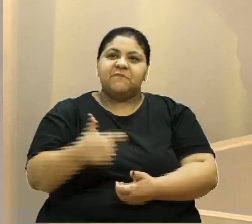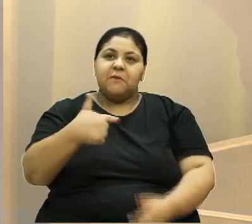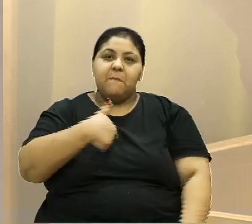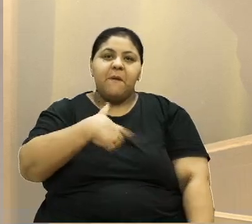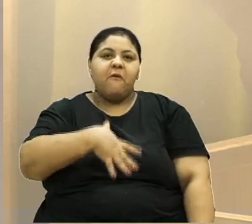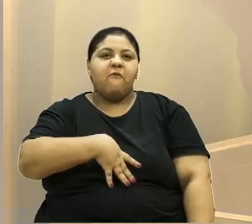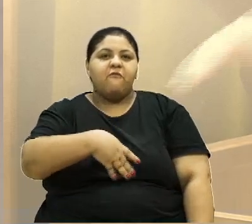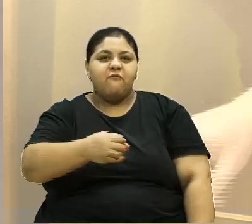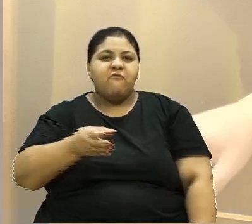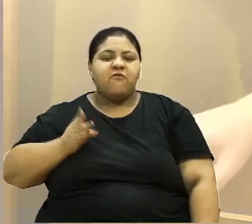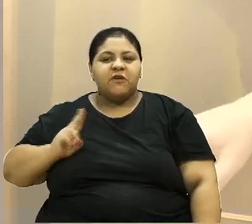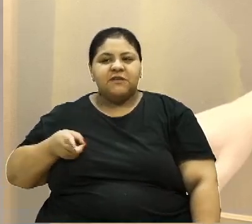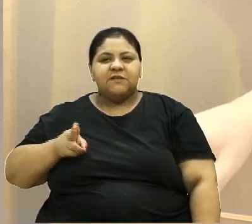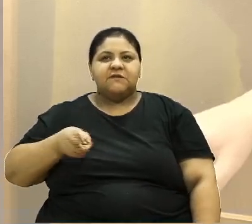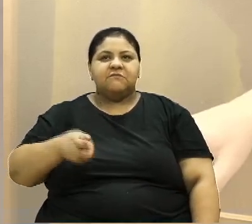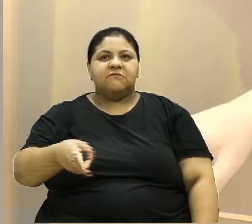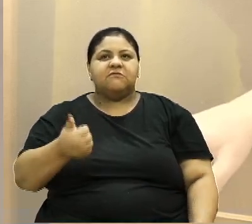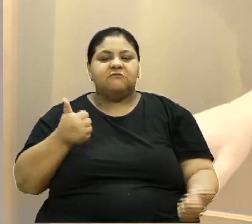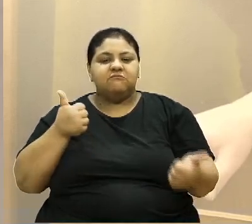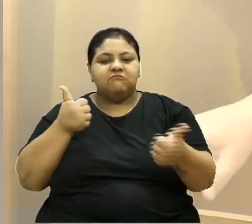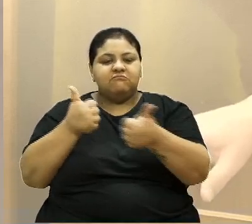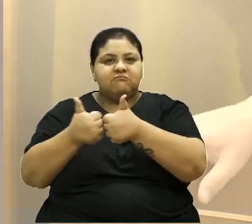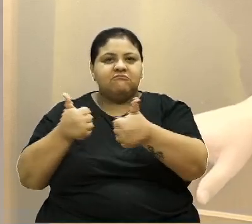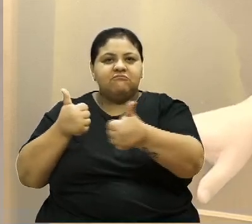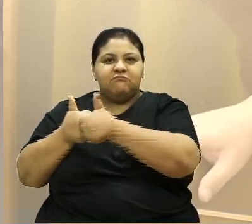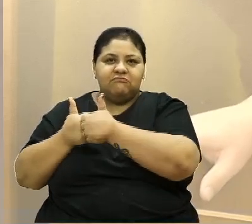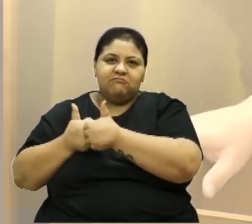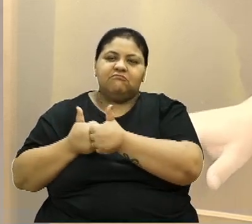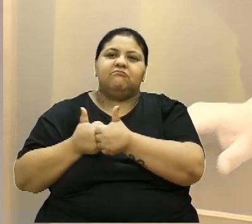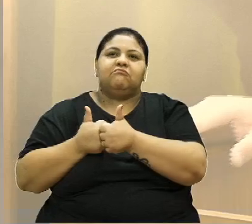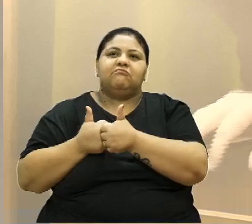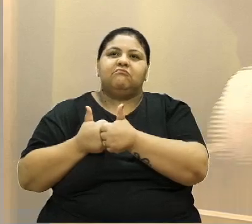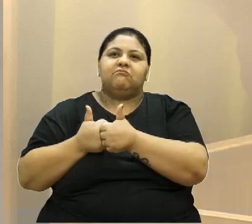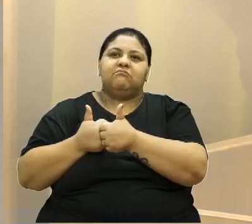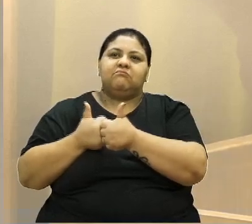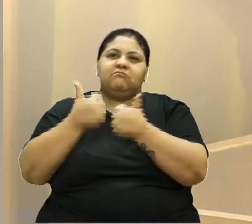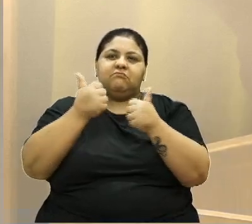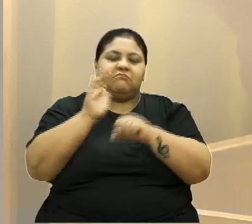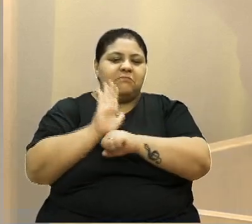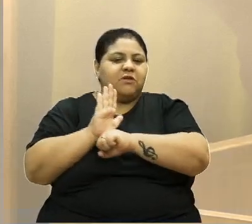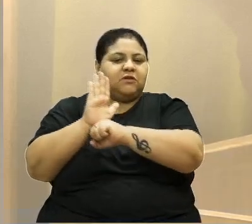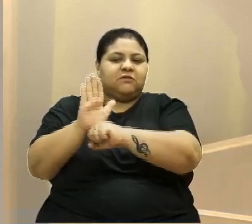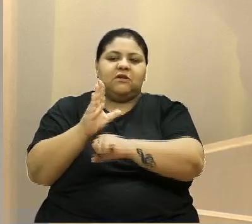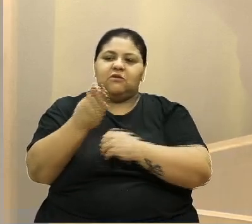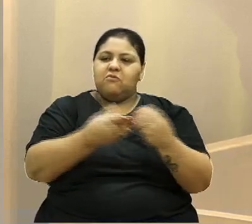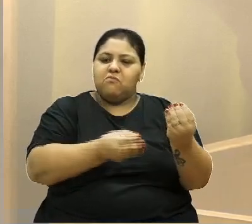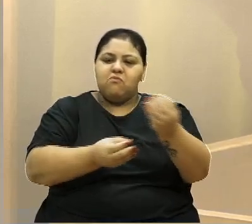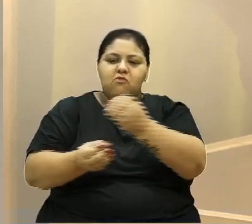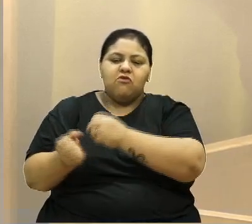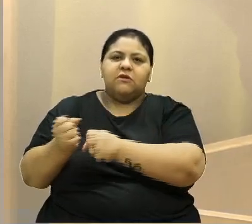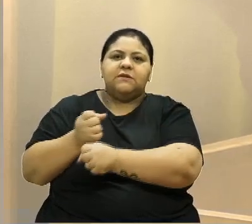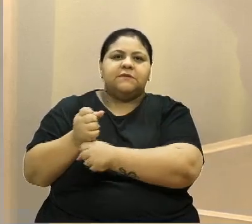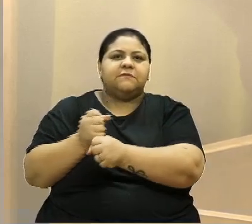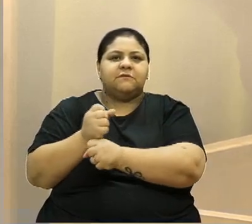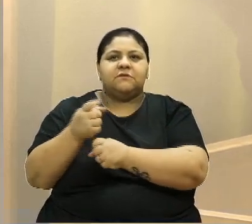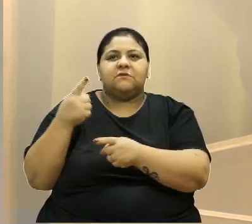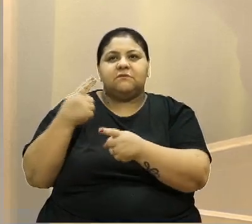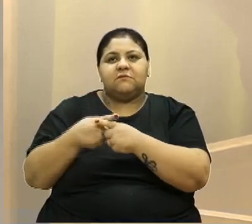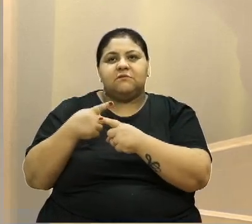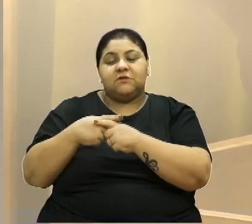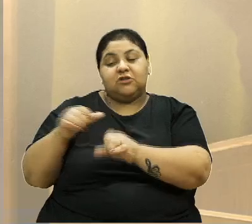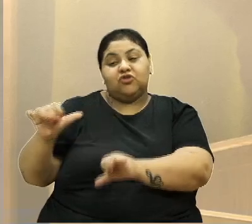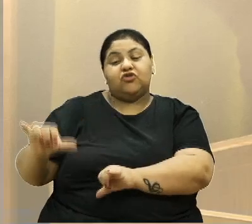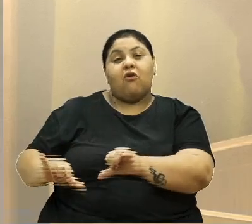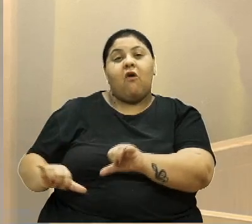filho, que sempre estiveram muito próximos de mim e me auxiliaram muito nesses anos todos, porque a gente sofre,